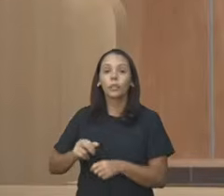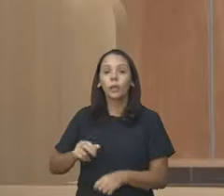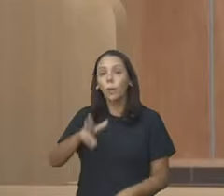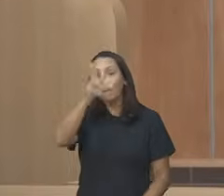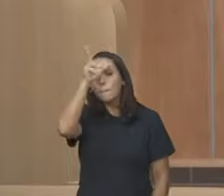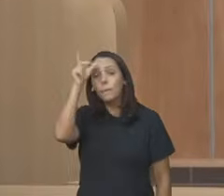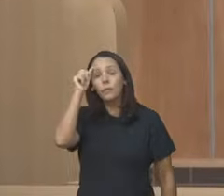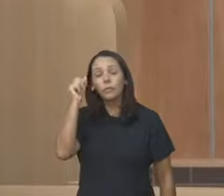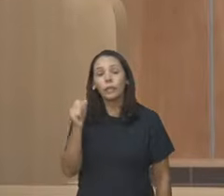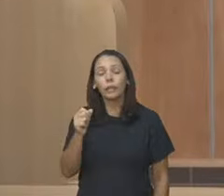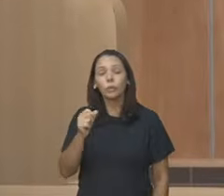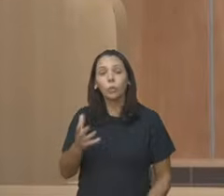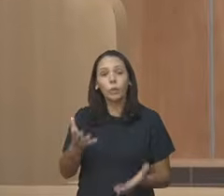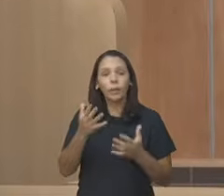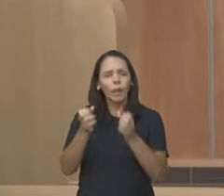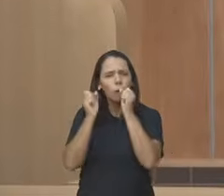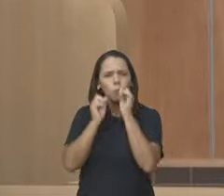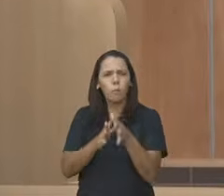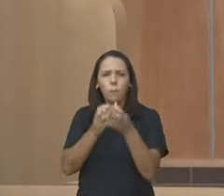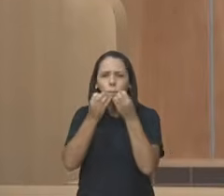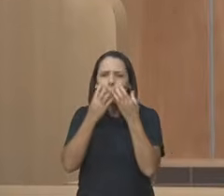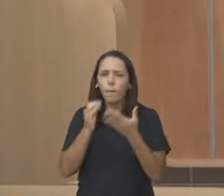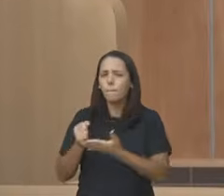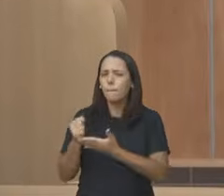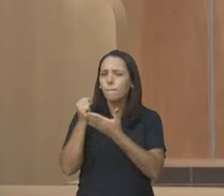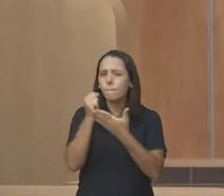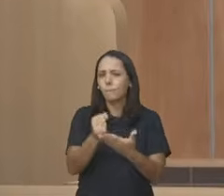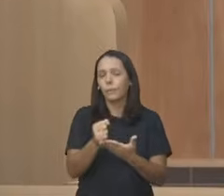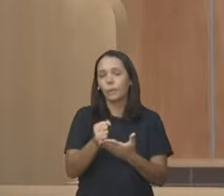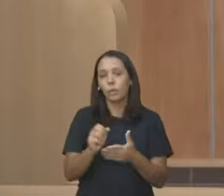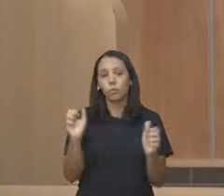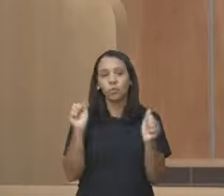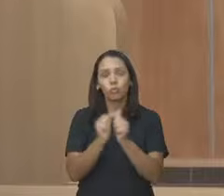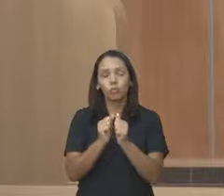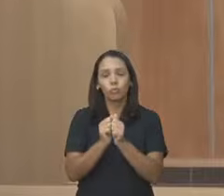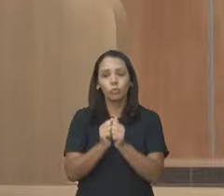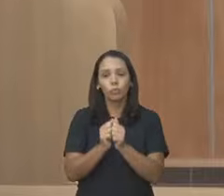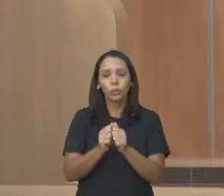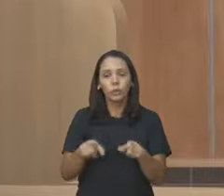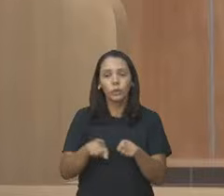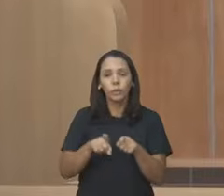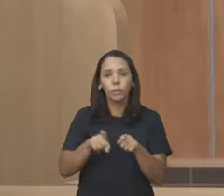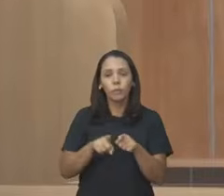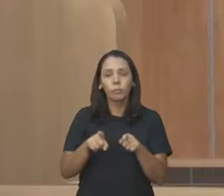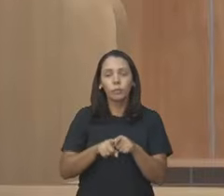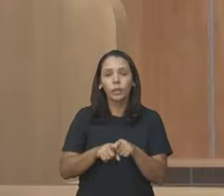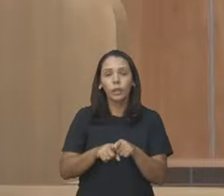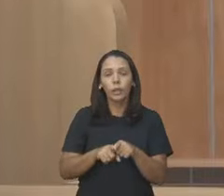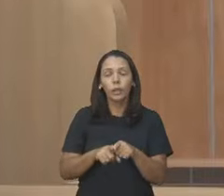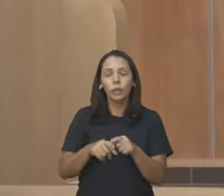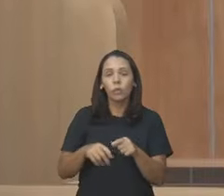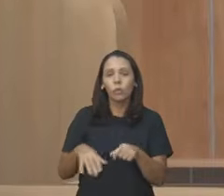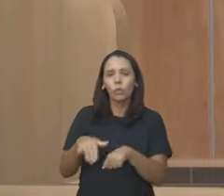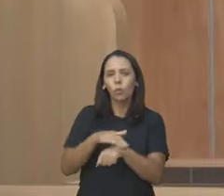para vocês, tá? E também ver com o prefeito para ele comprar vagas, a prefeitura